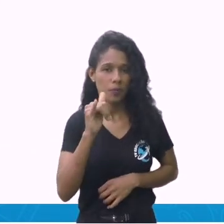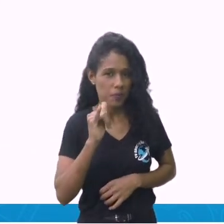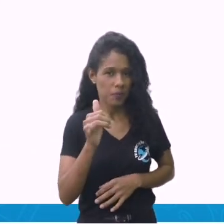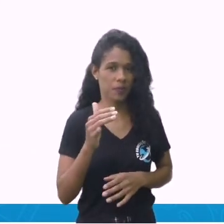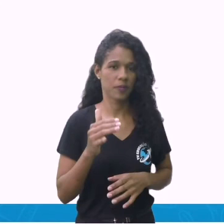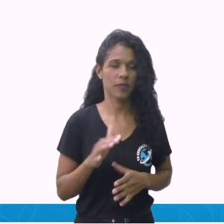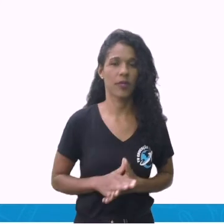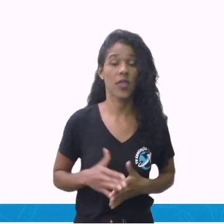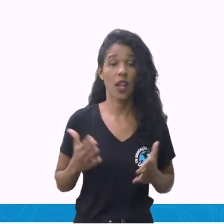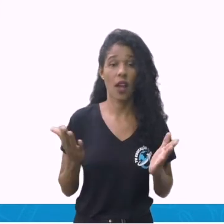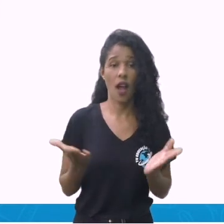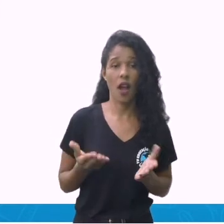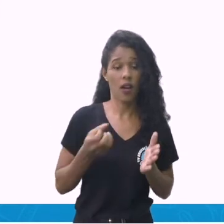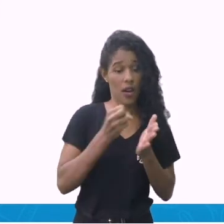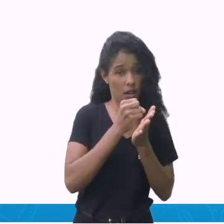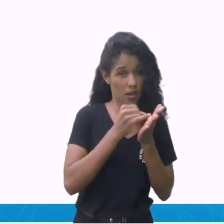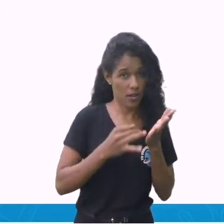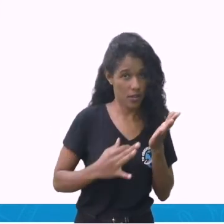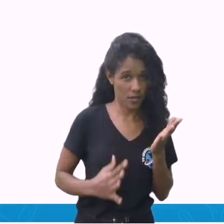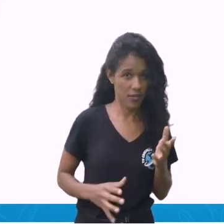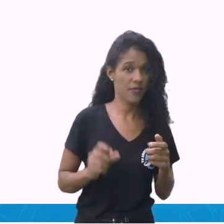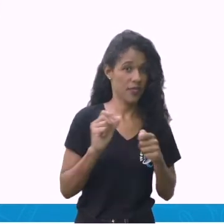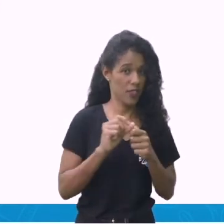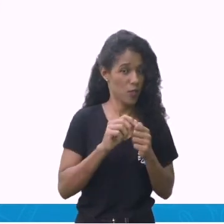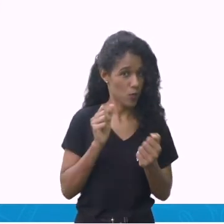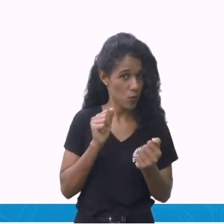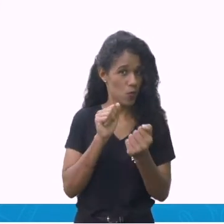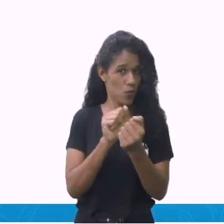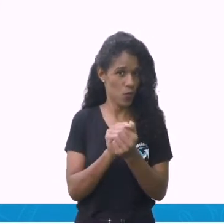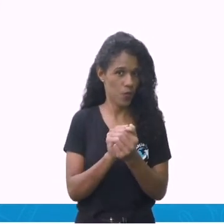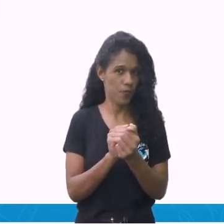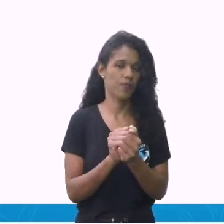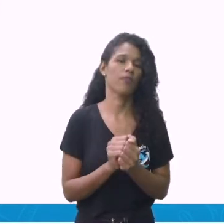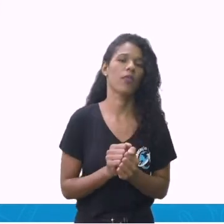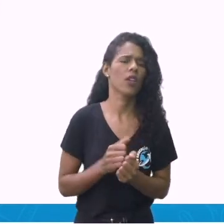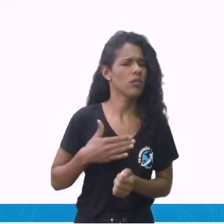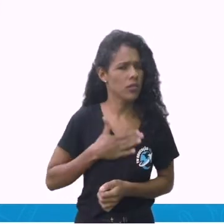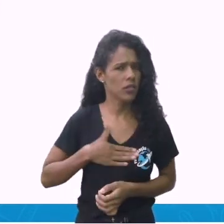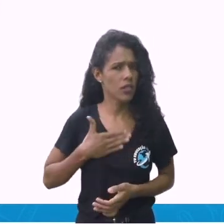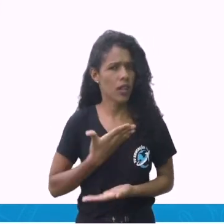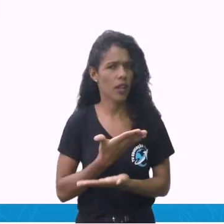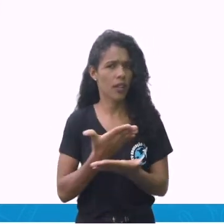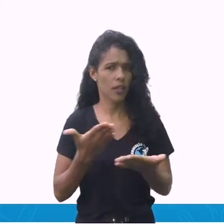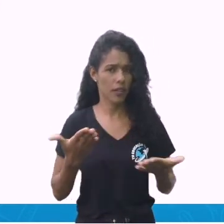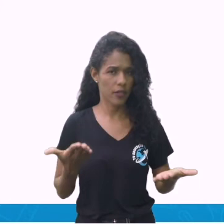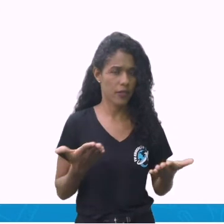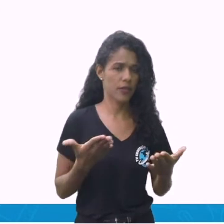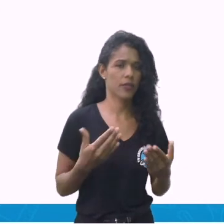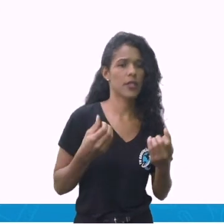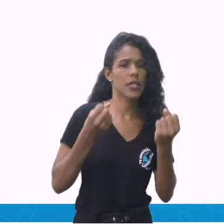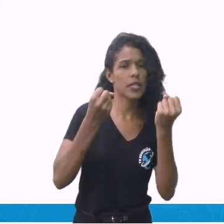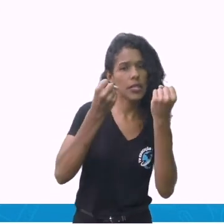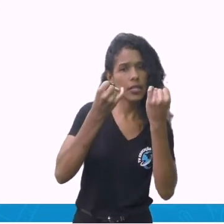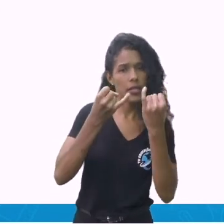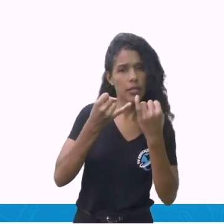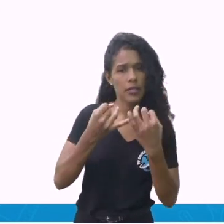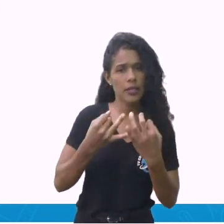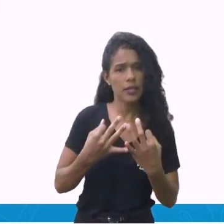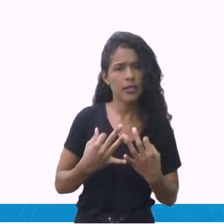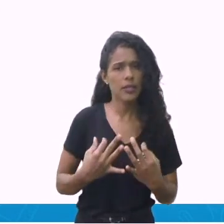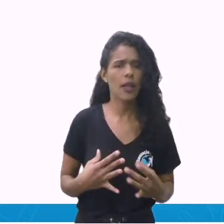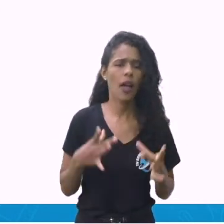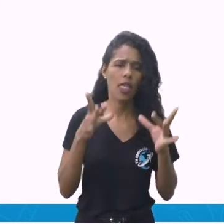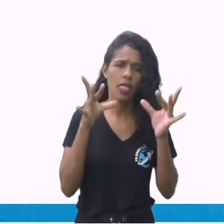Agora, nessa atividade aqui, eu gostaria que você explicasse a nossa pergunta, o nosso questionamento